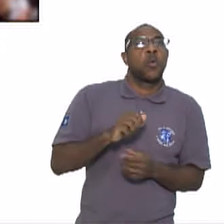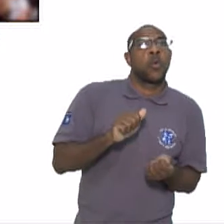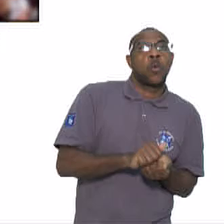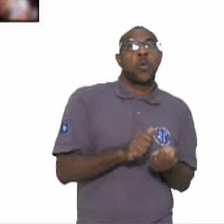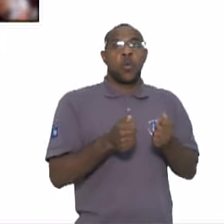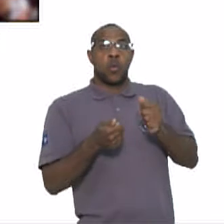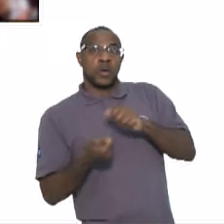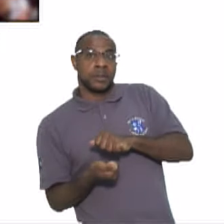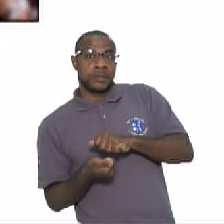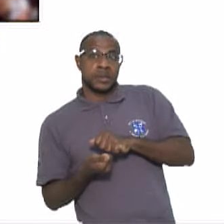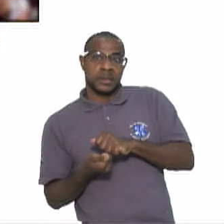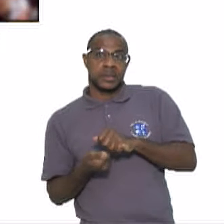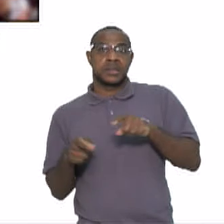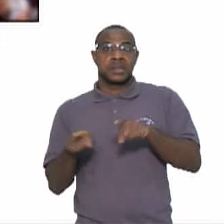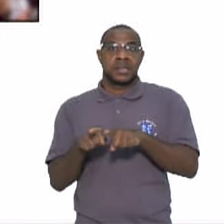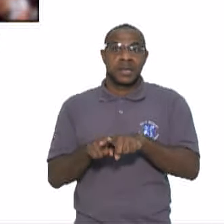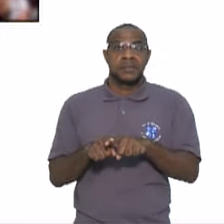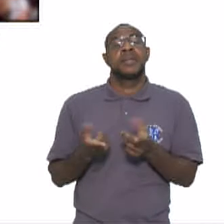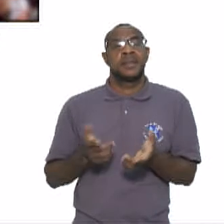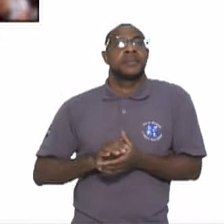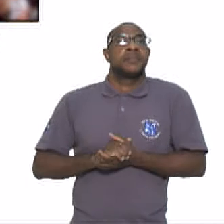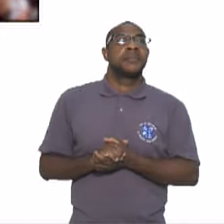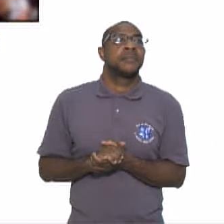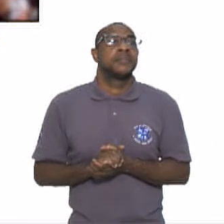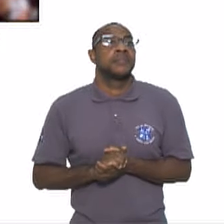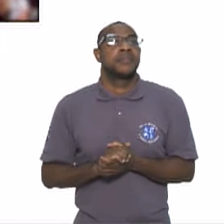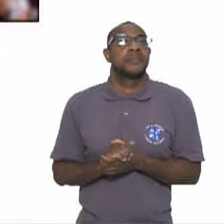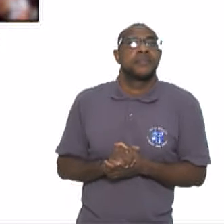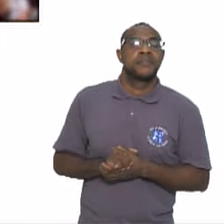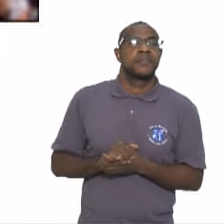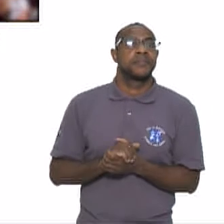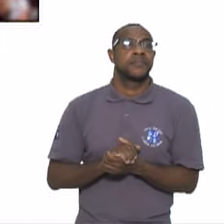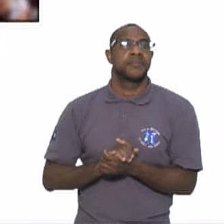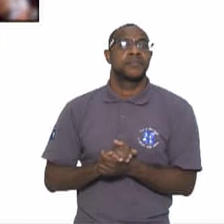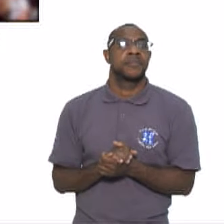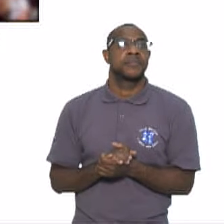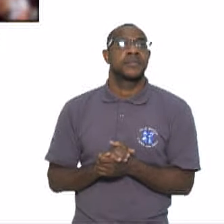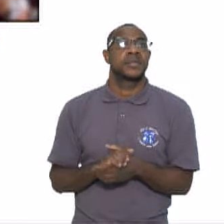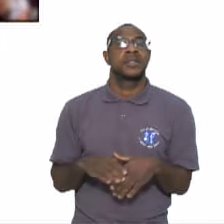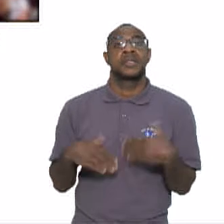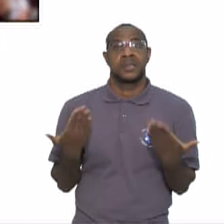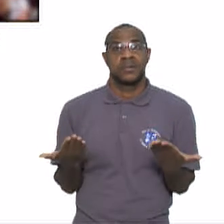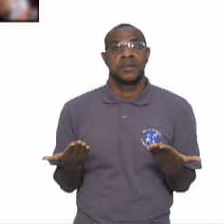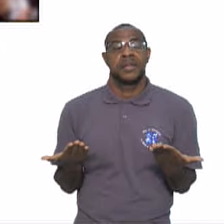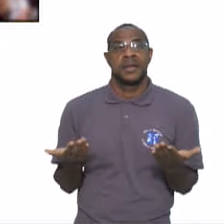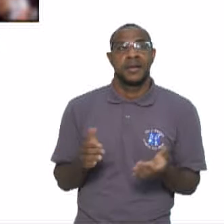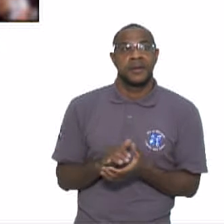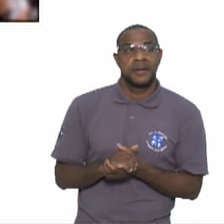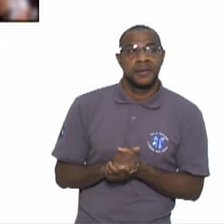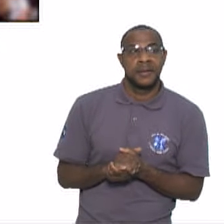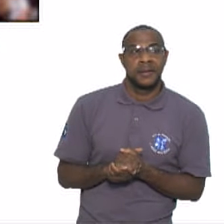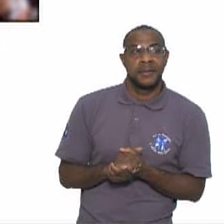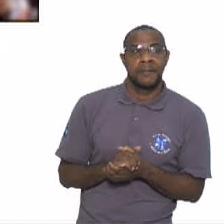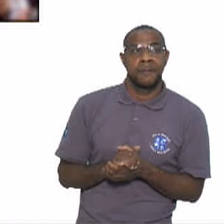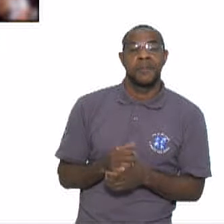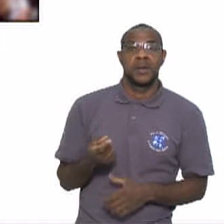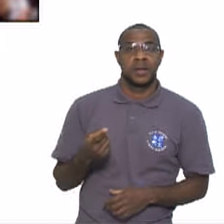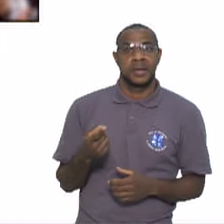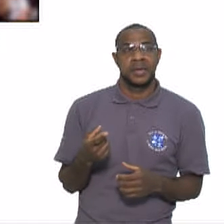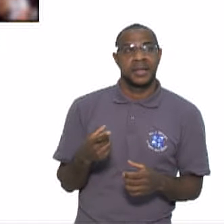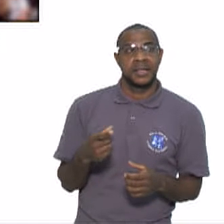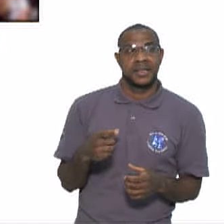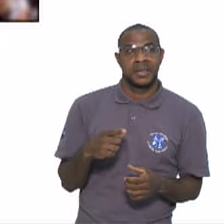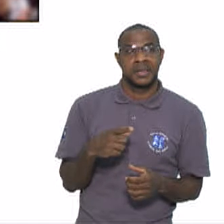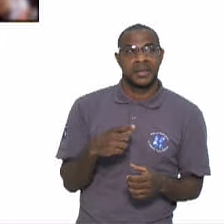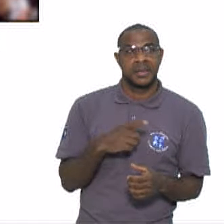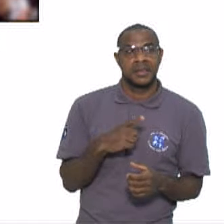né? Adaptado de outra fonte para o cinema, como livro, conto, teatro, etc. Então, assim, a gente tem, se vocês